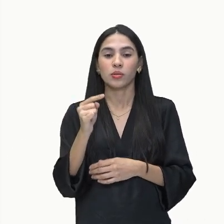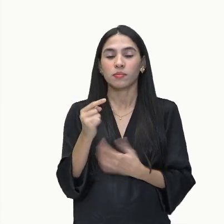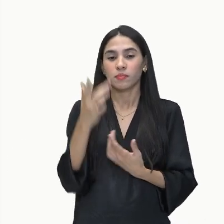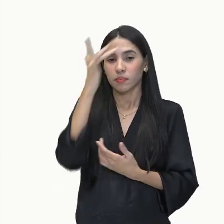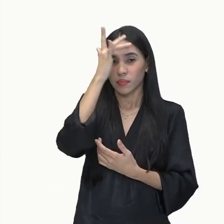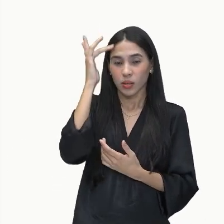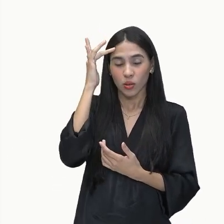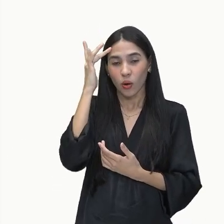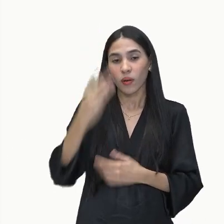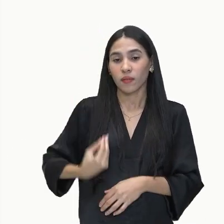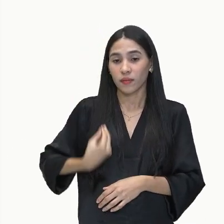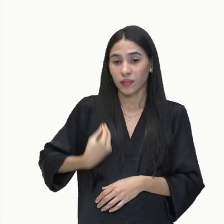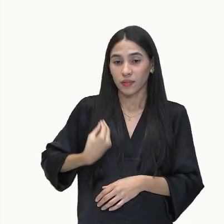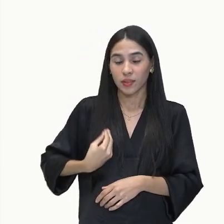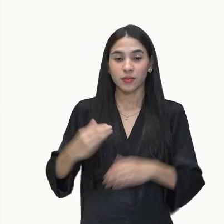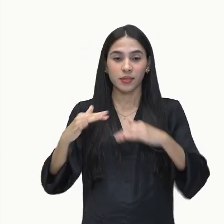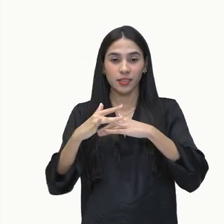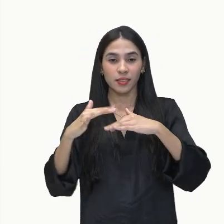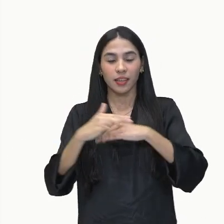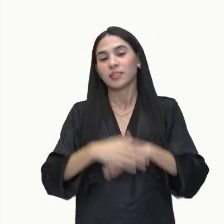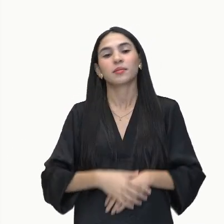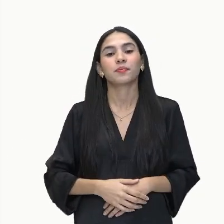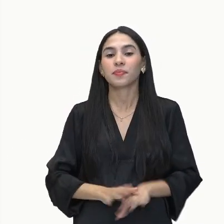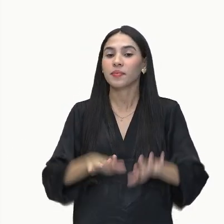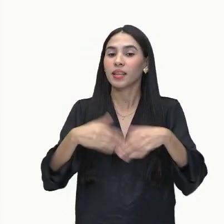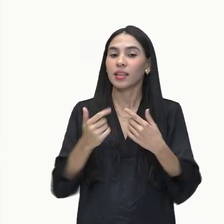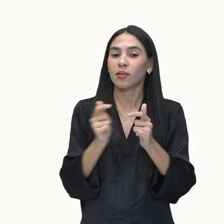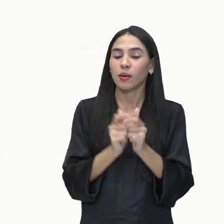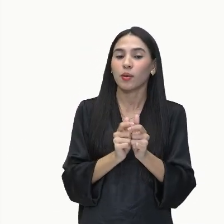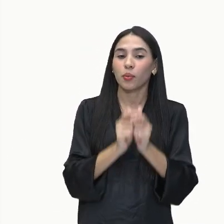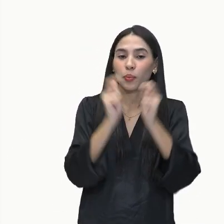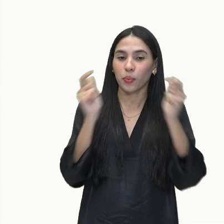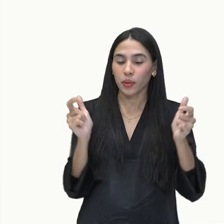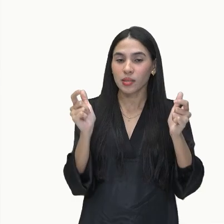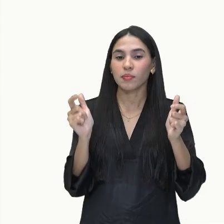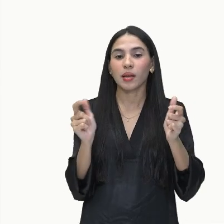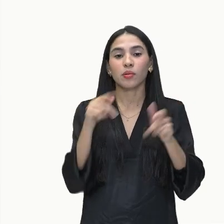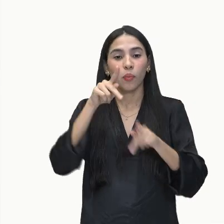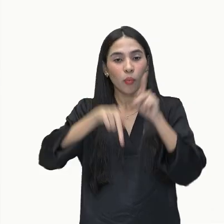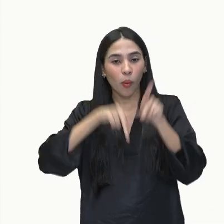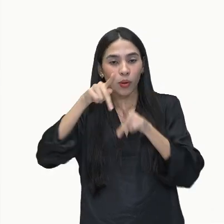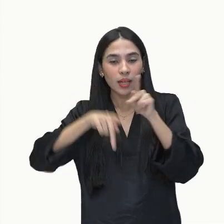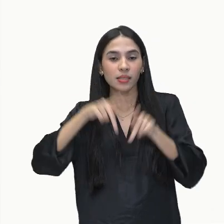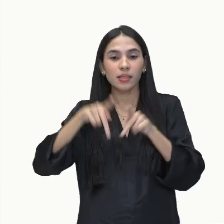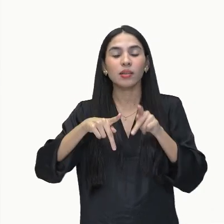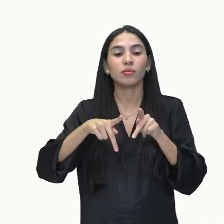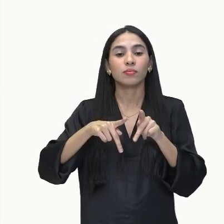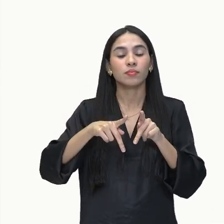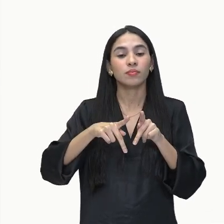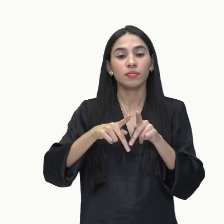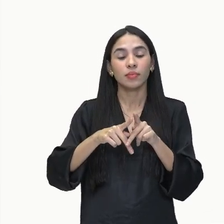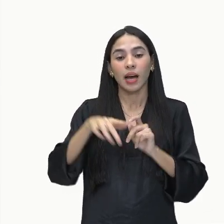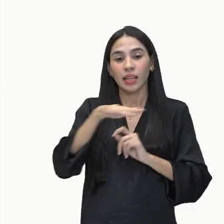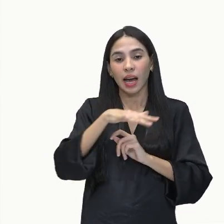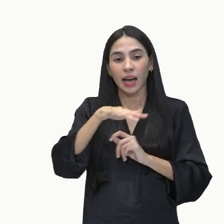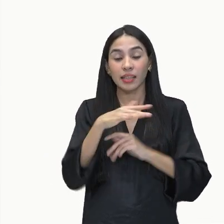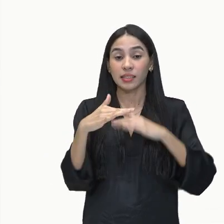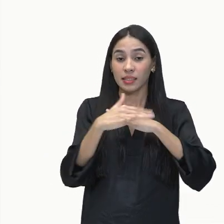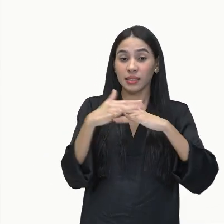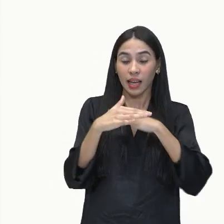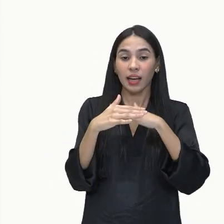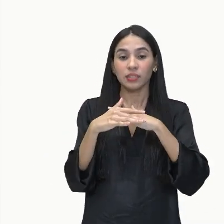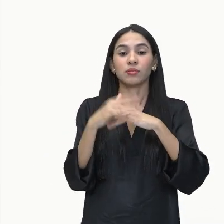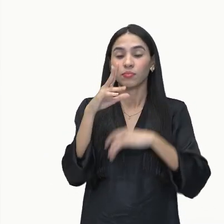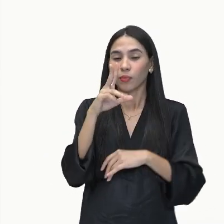áreas urbanas. Então, esse crescimento da população urbana, ele se intensifica, né,